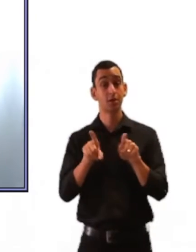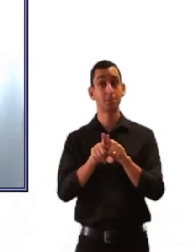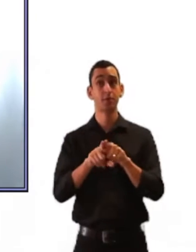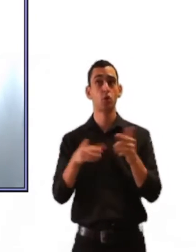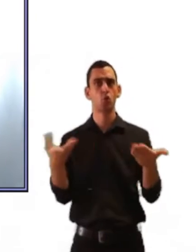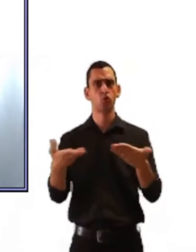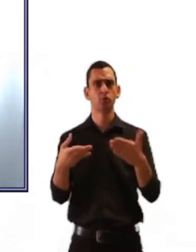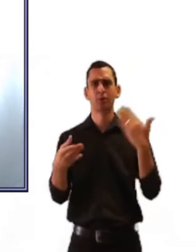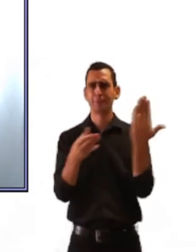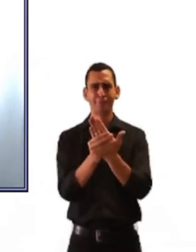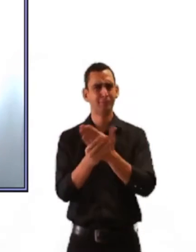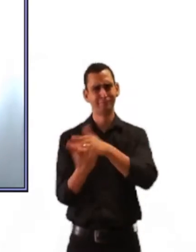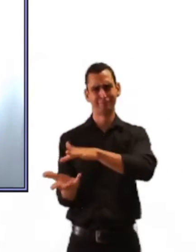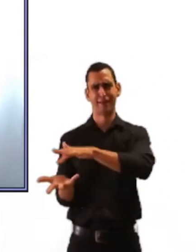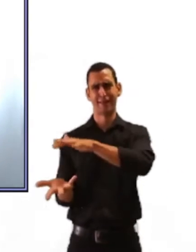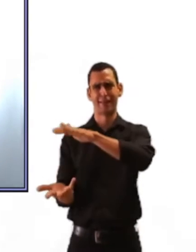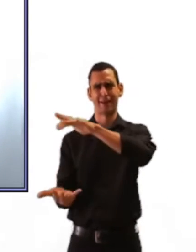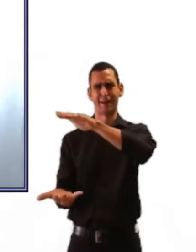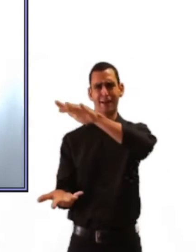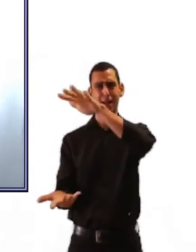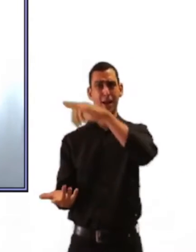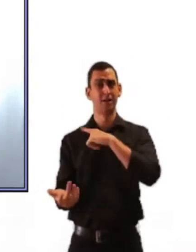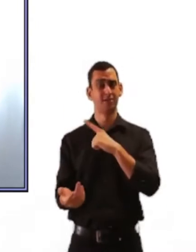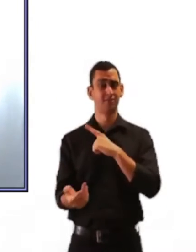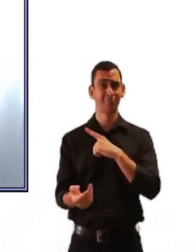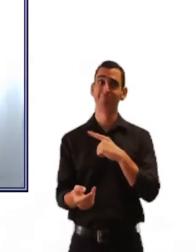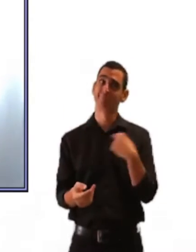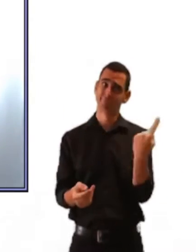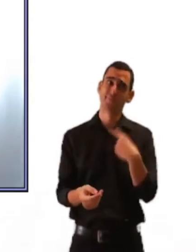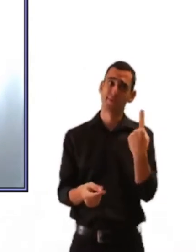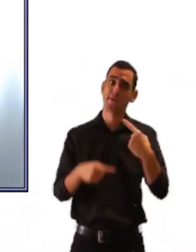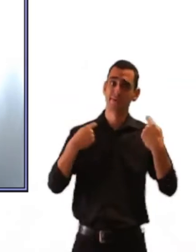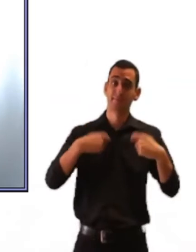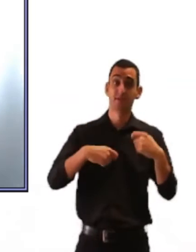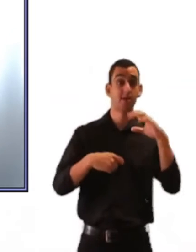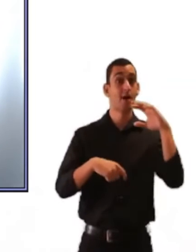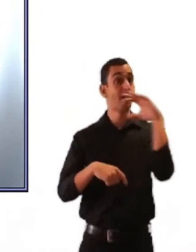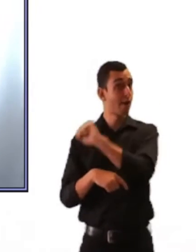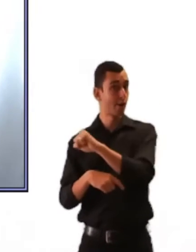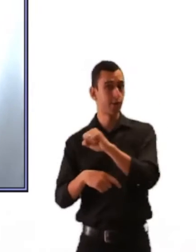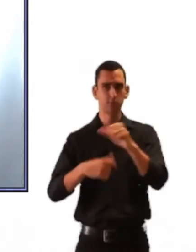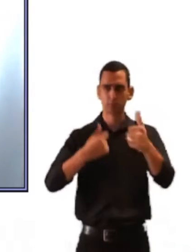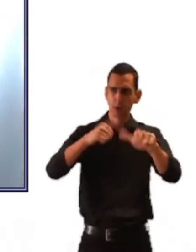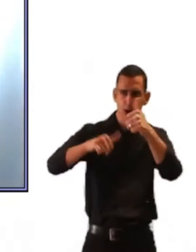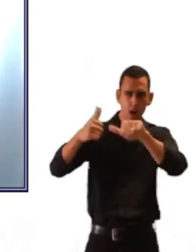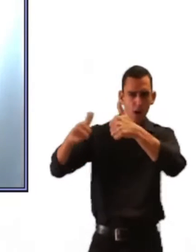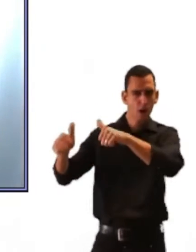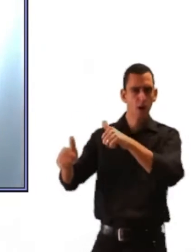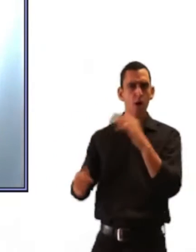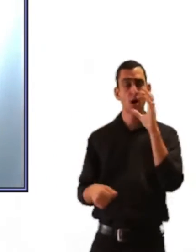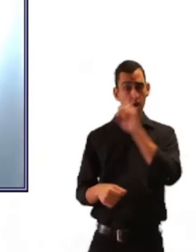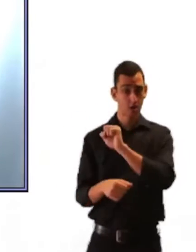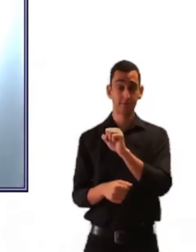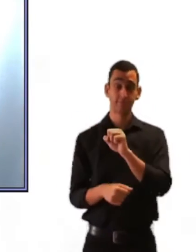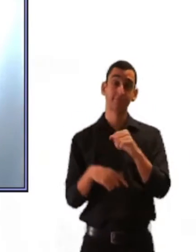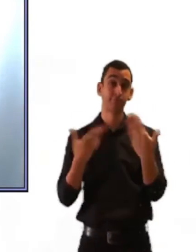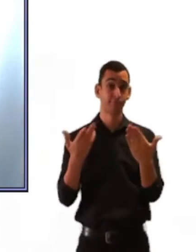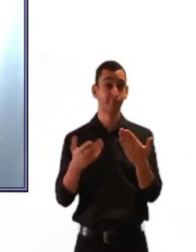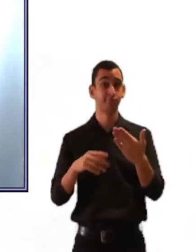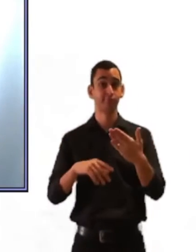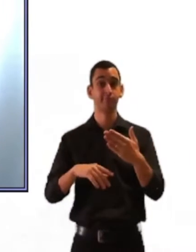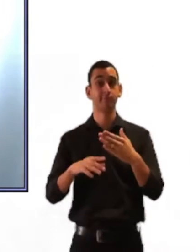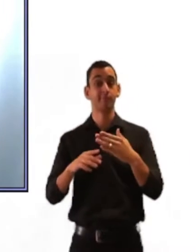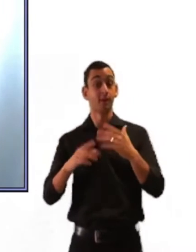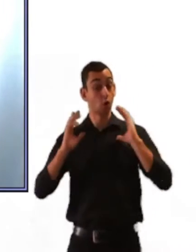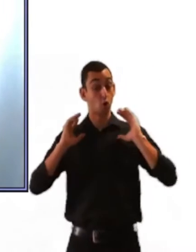volume que a gente tem, nós tomamos muitas decisões rápidas. Então, essa análise de economia comportamental